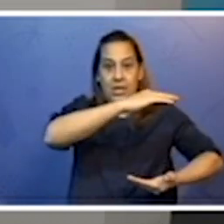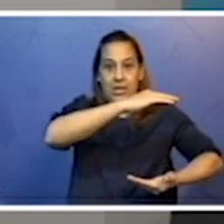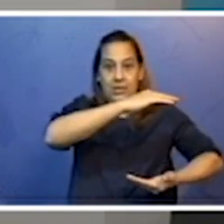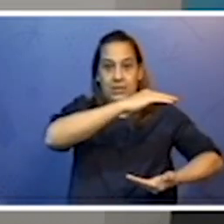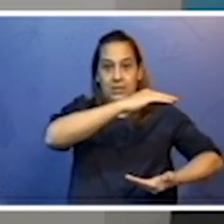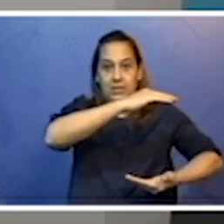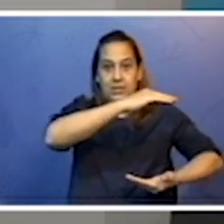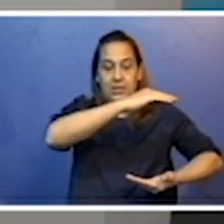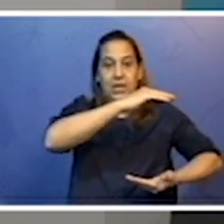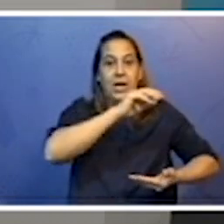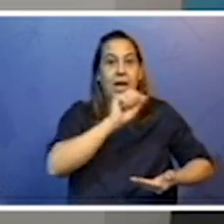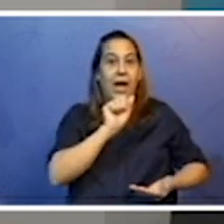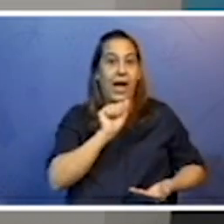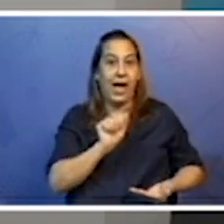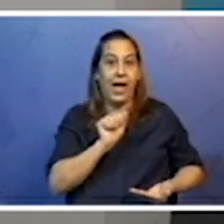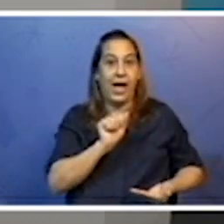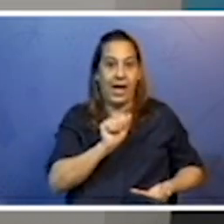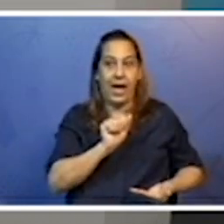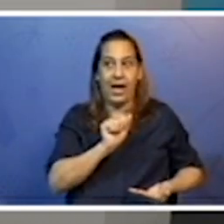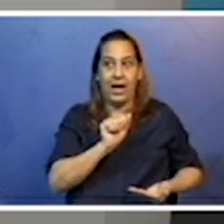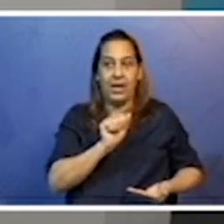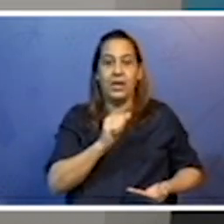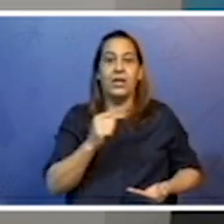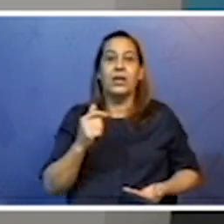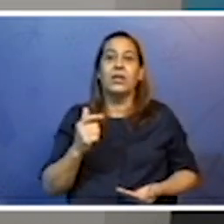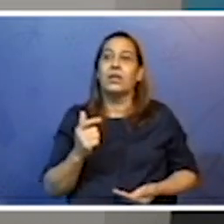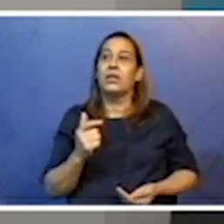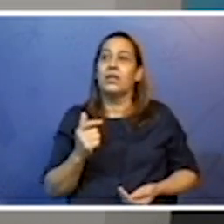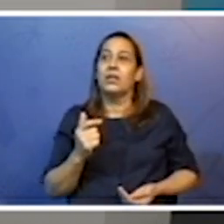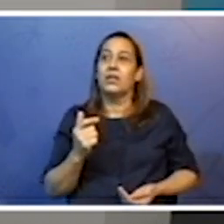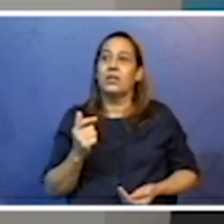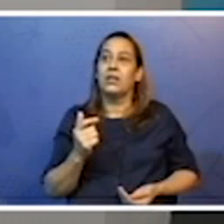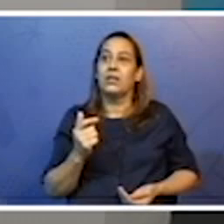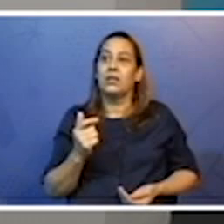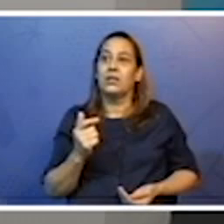que esse recipiente A aqui,